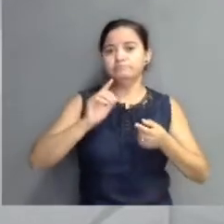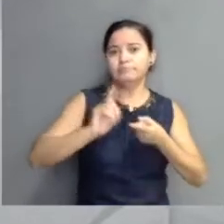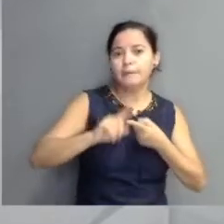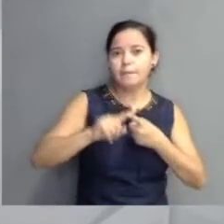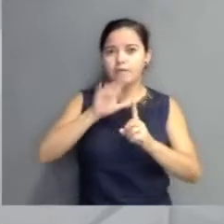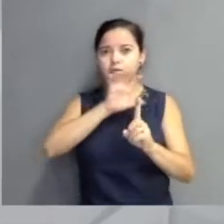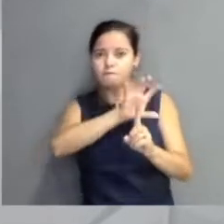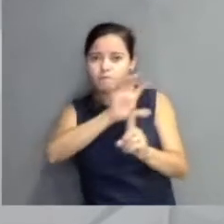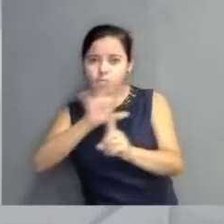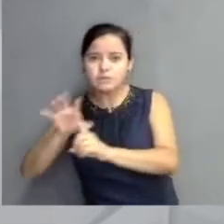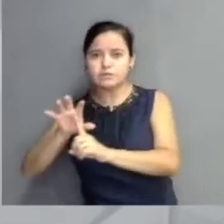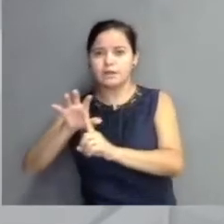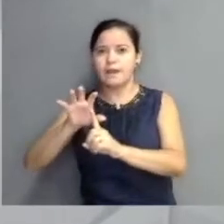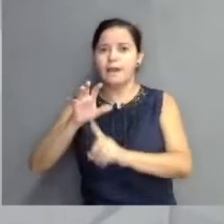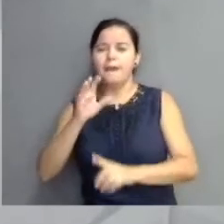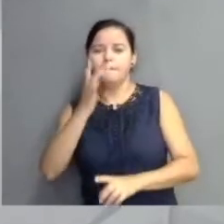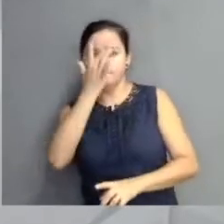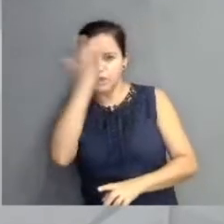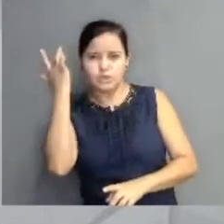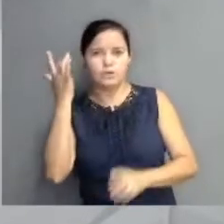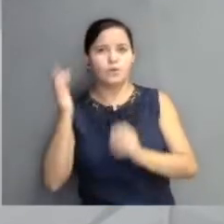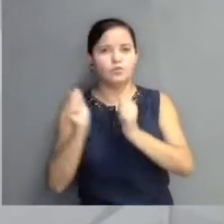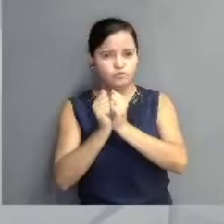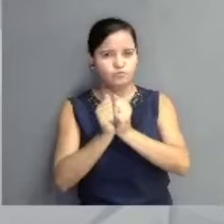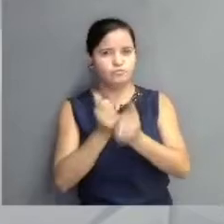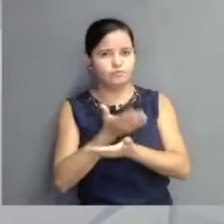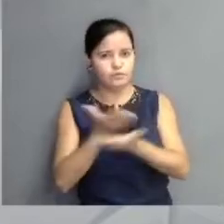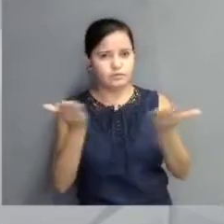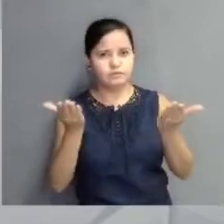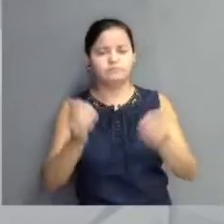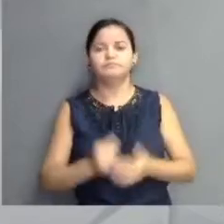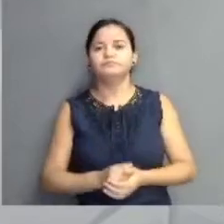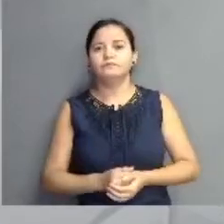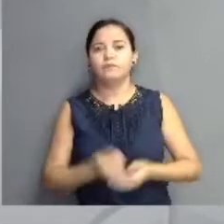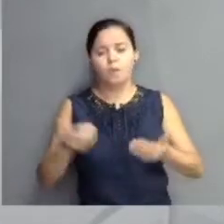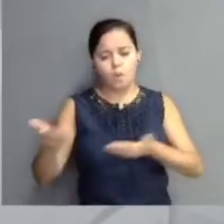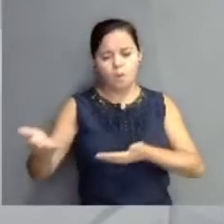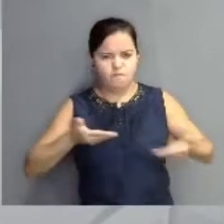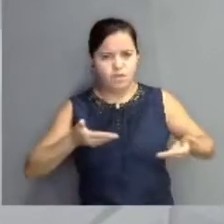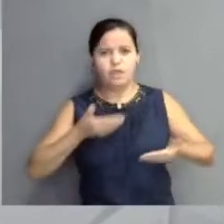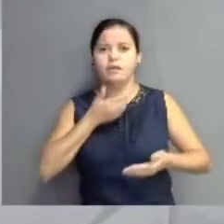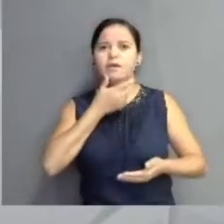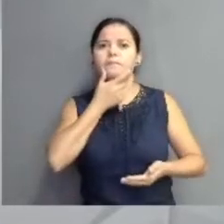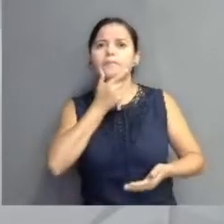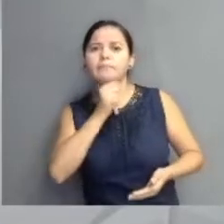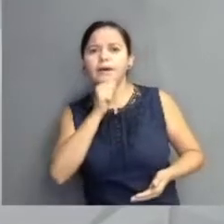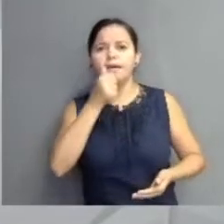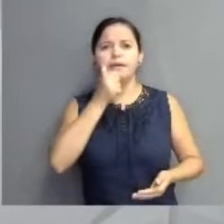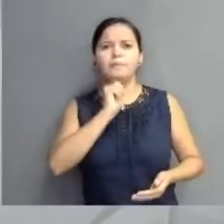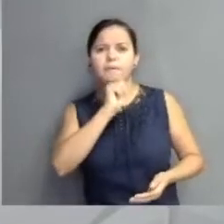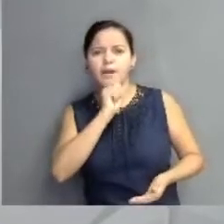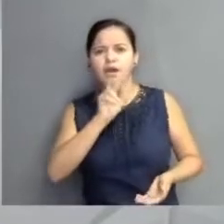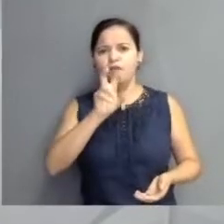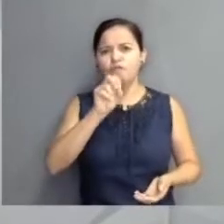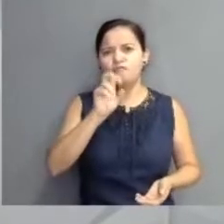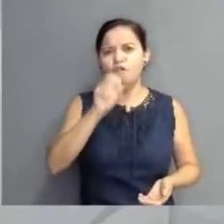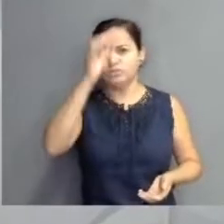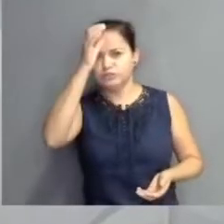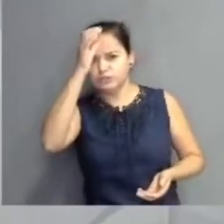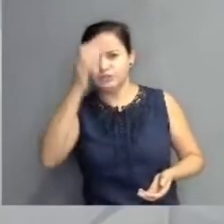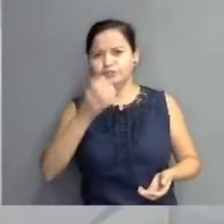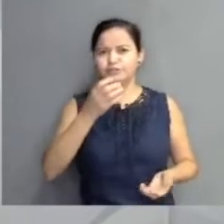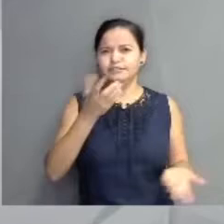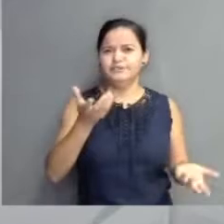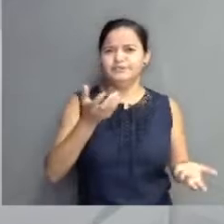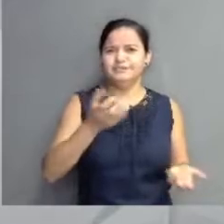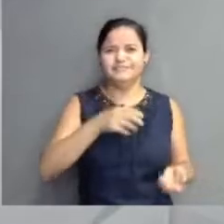puder, de forma muito fofinha, muito doce, convide o seu pai, sua mãe, sua avó, sua tia, o gato, o cachorro, o